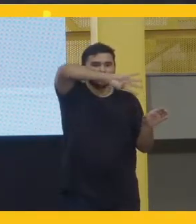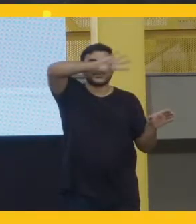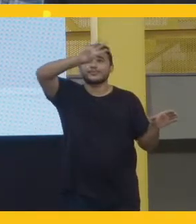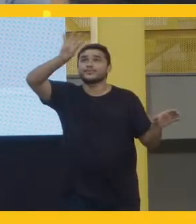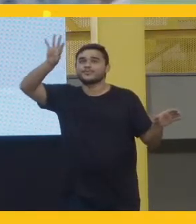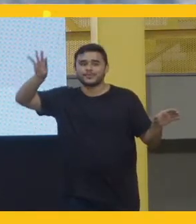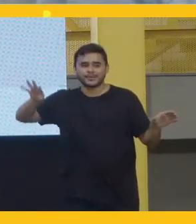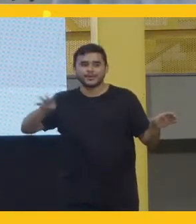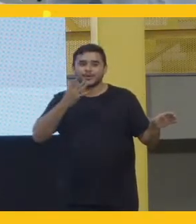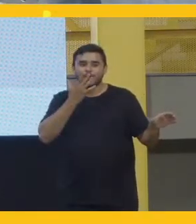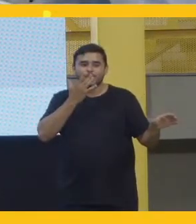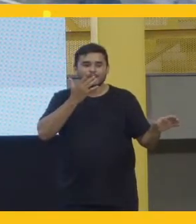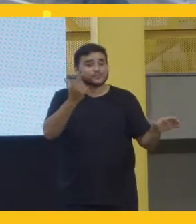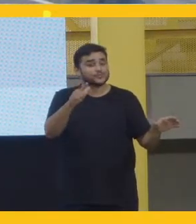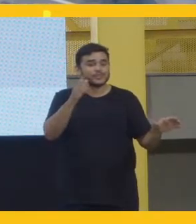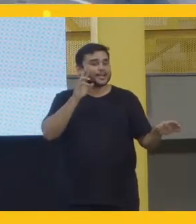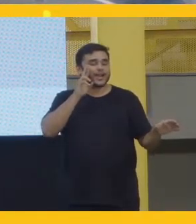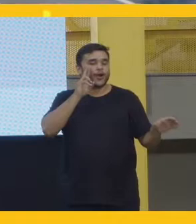Oi.